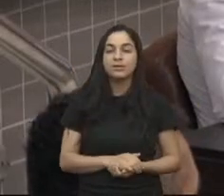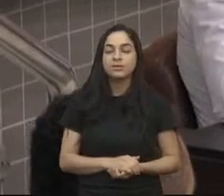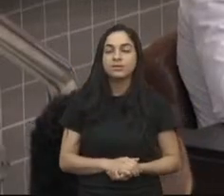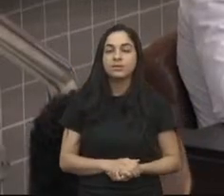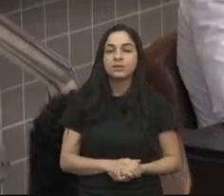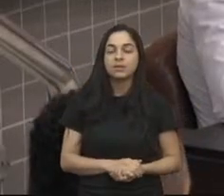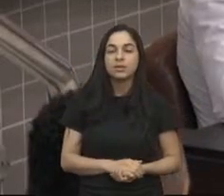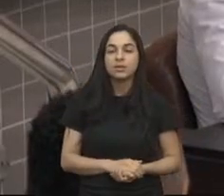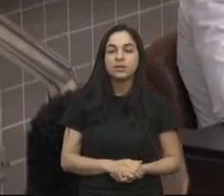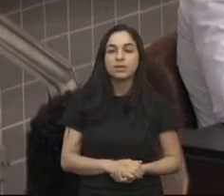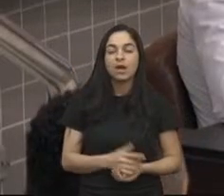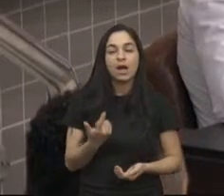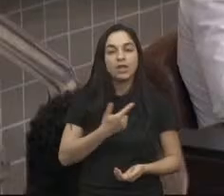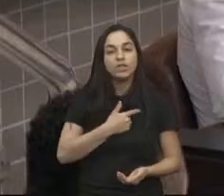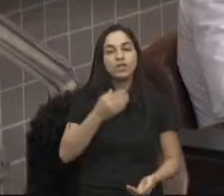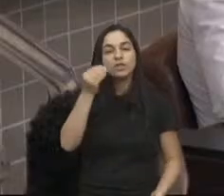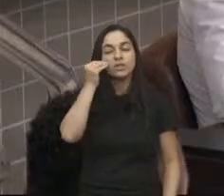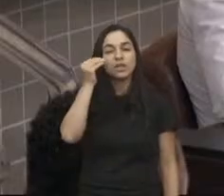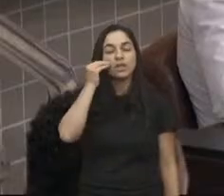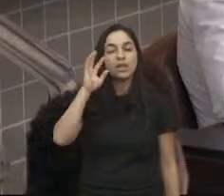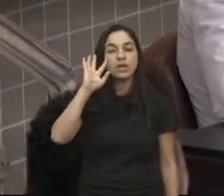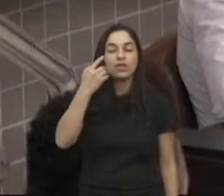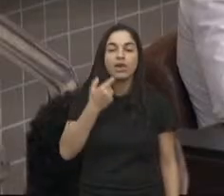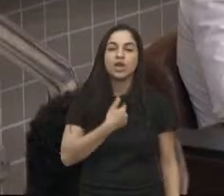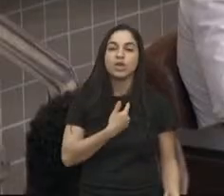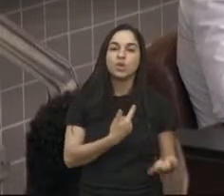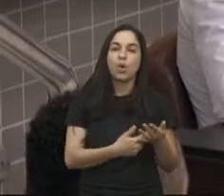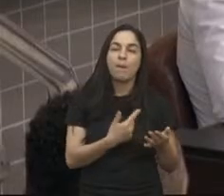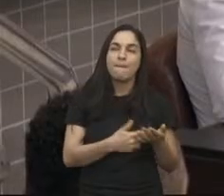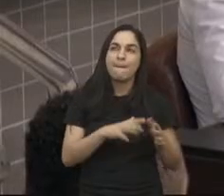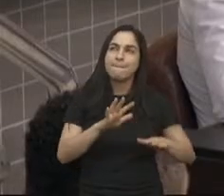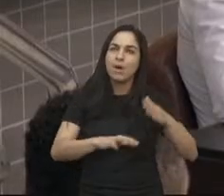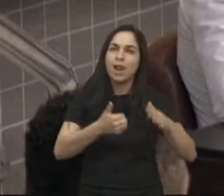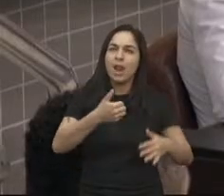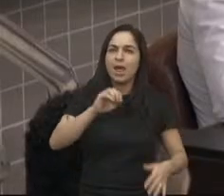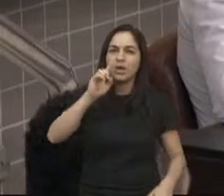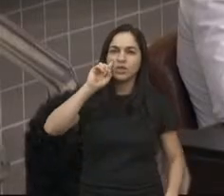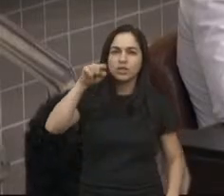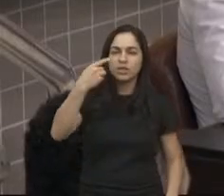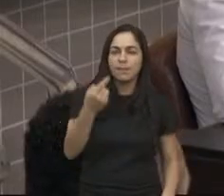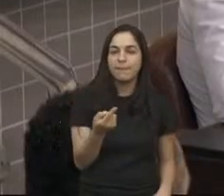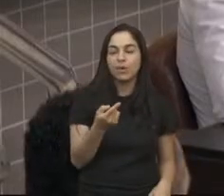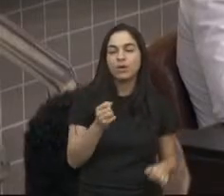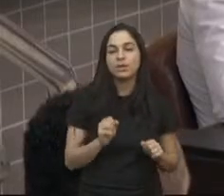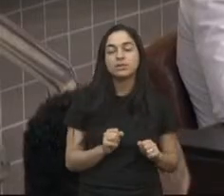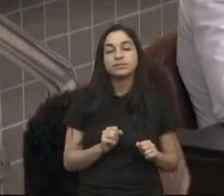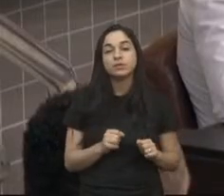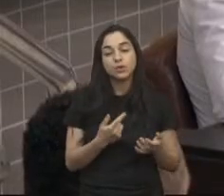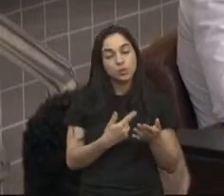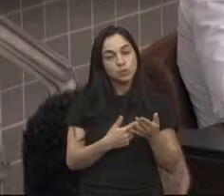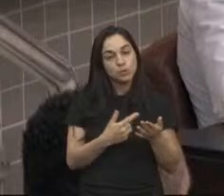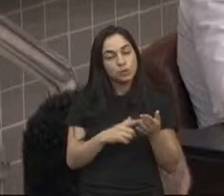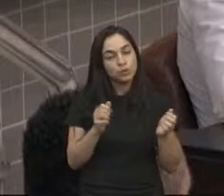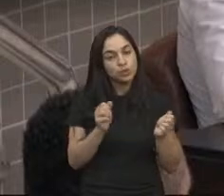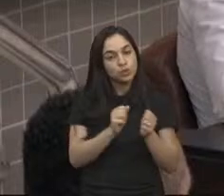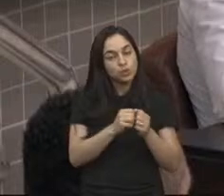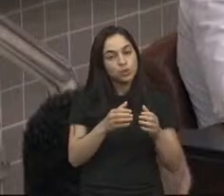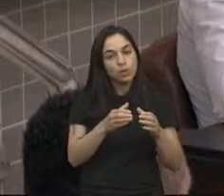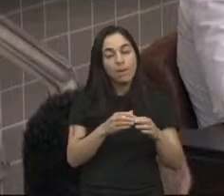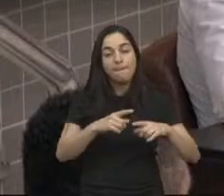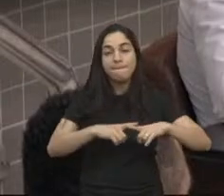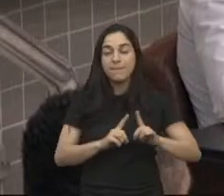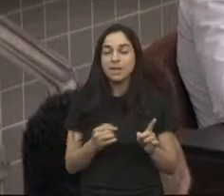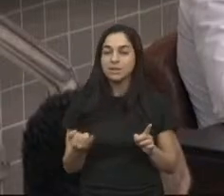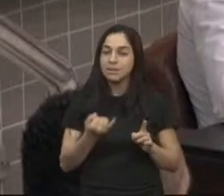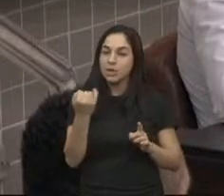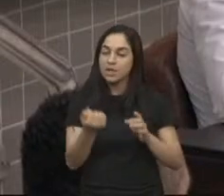tranquilo para a gente tentar resolver. A gente marca daqui a 10 dias essa reunião com uma comissão de vocês, mas ressalto, é importante fazer uma